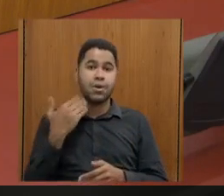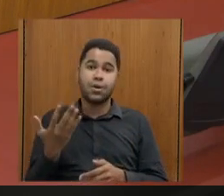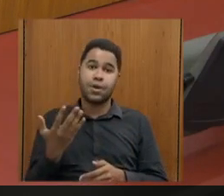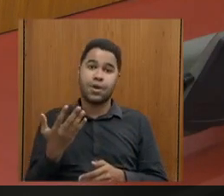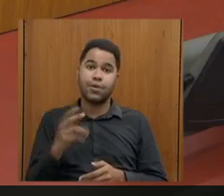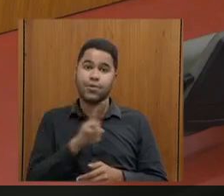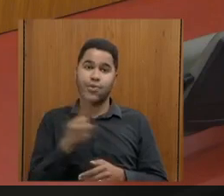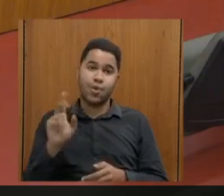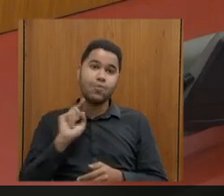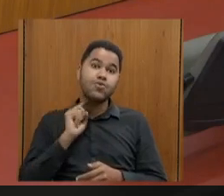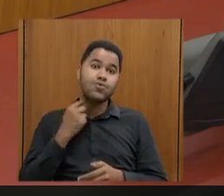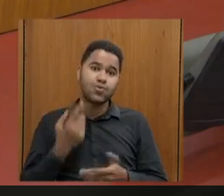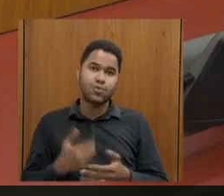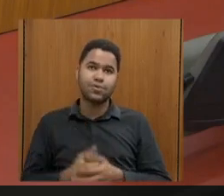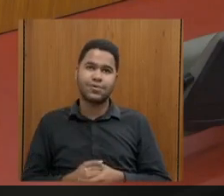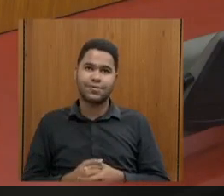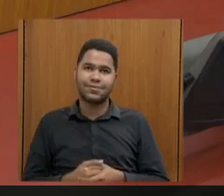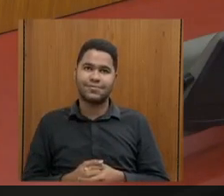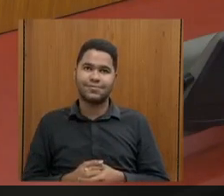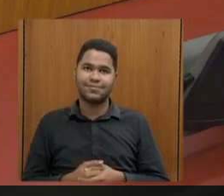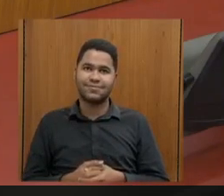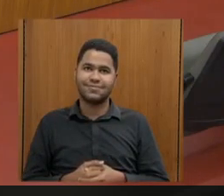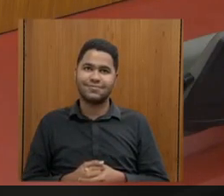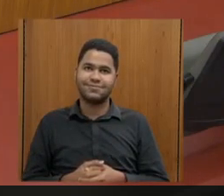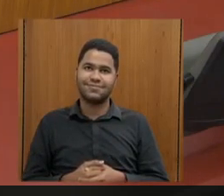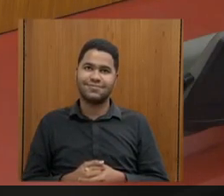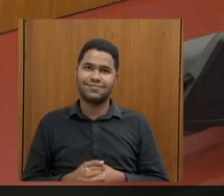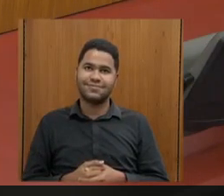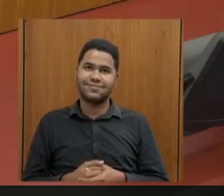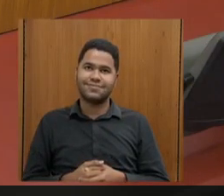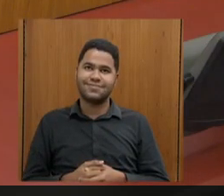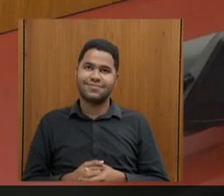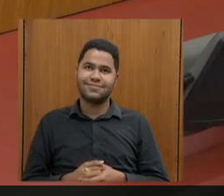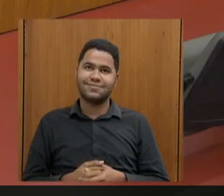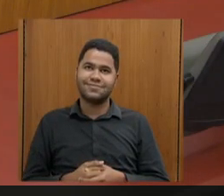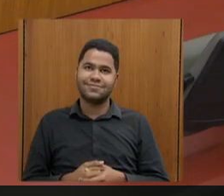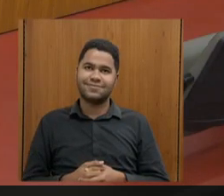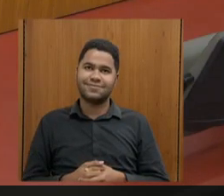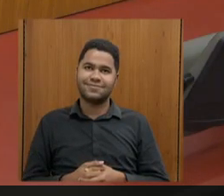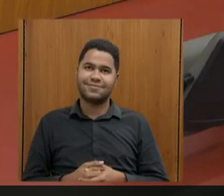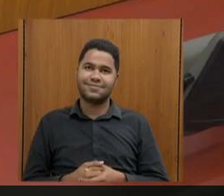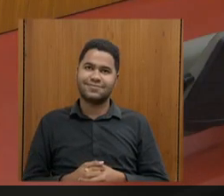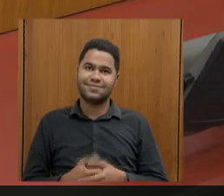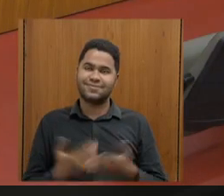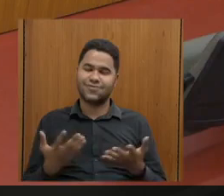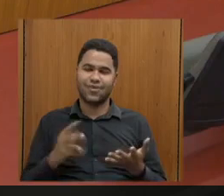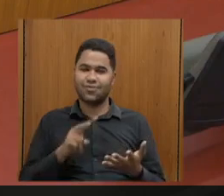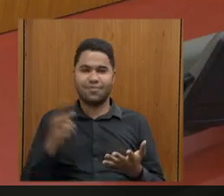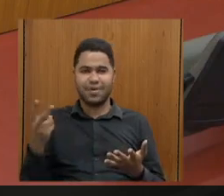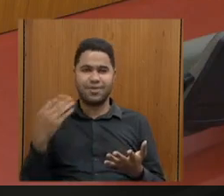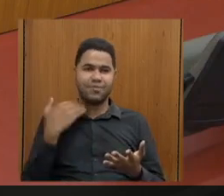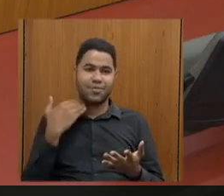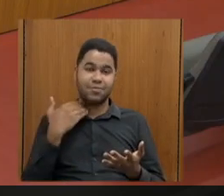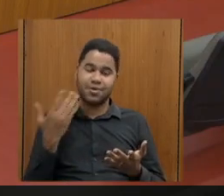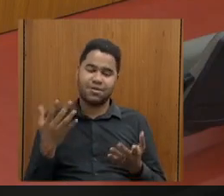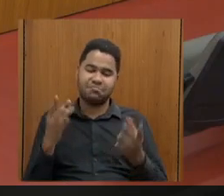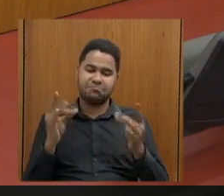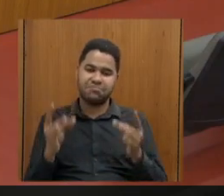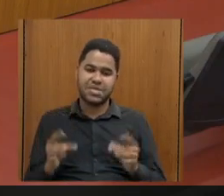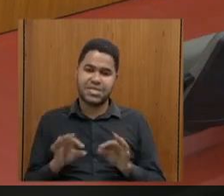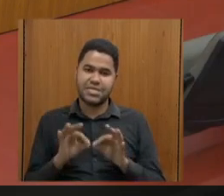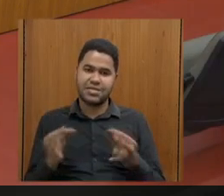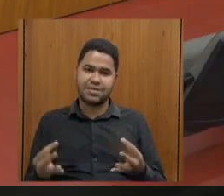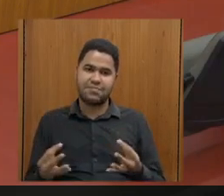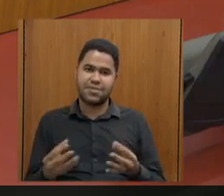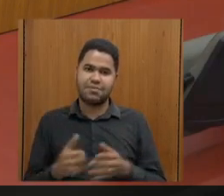sujo né receita presidenta de cortar eu ia sair não tem né vou falar do crédito consignado vai passar simples